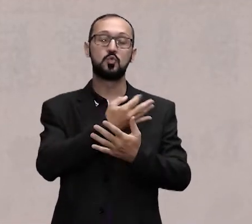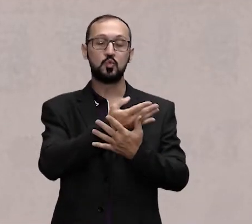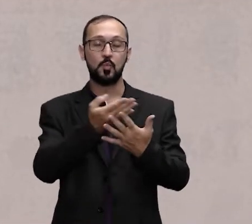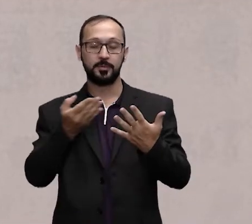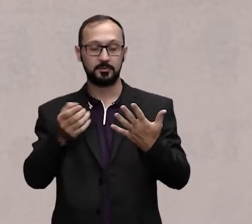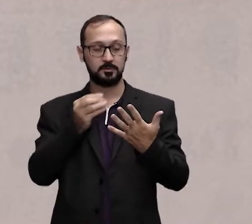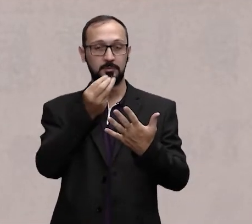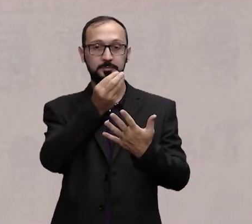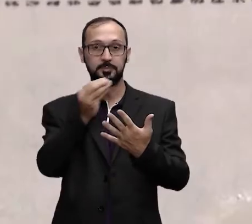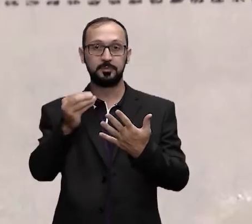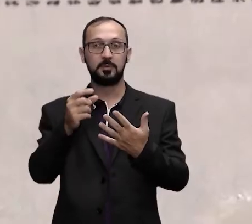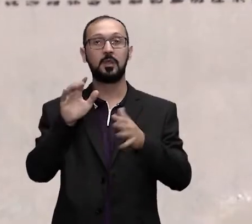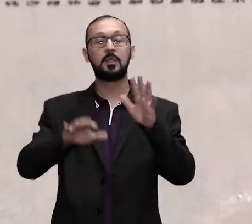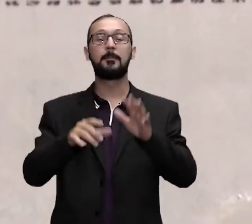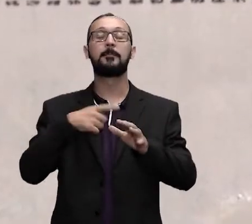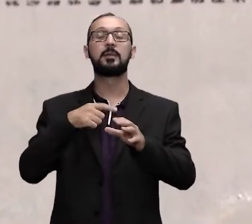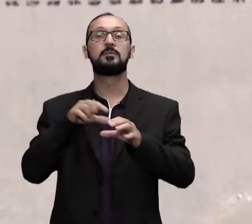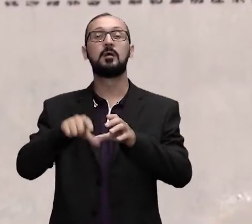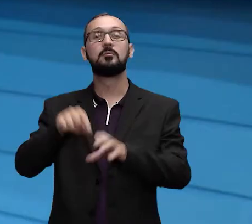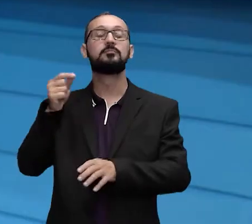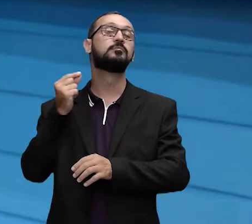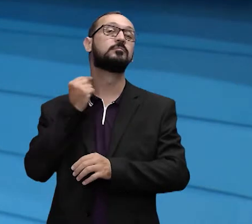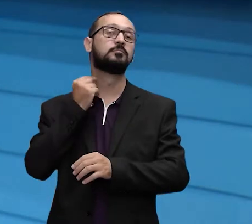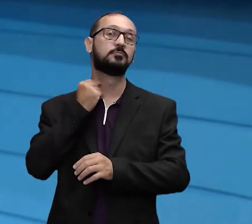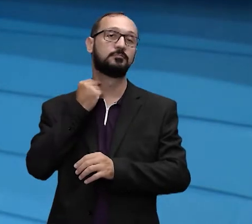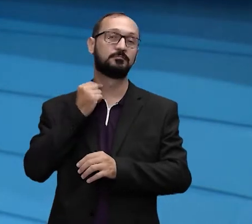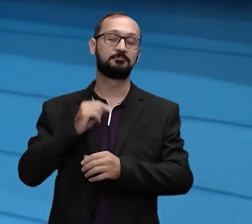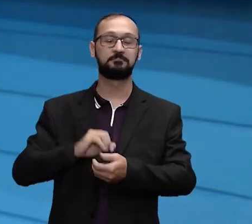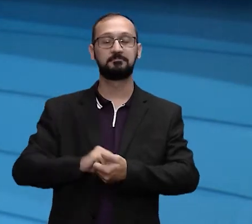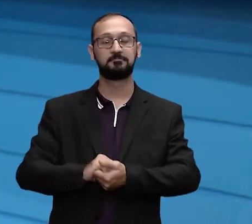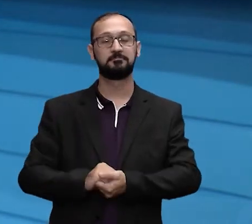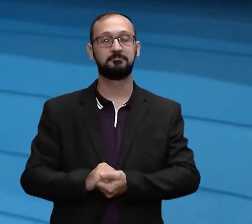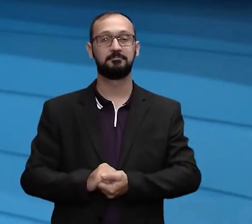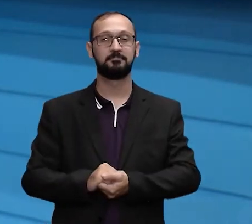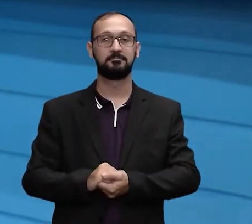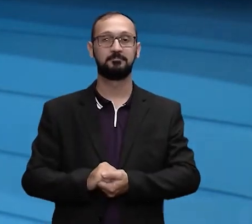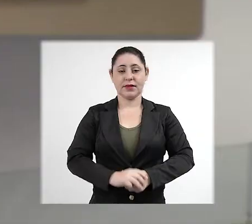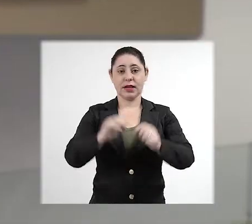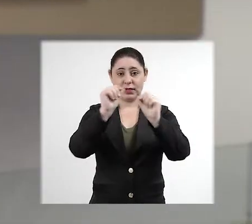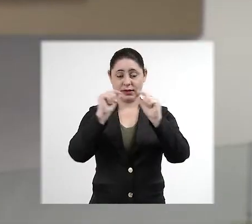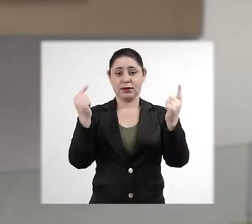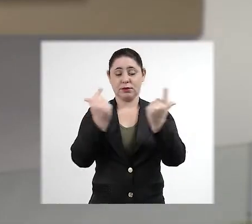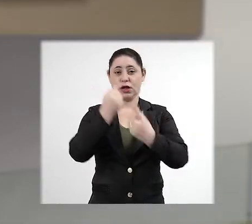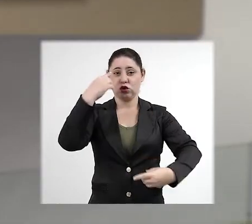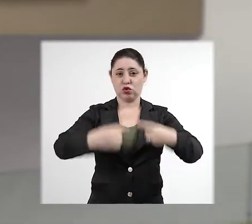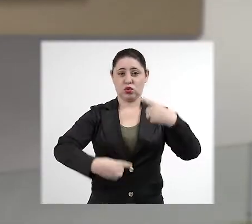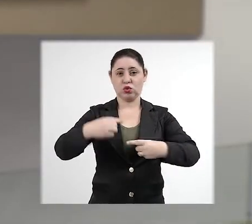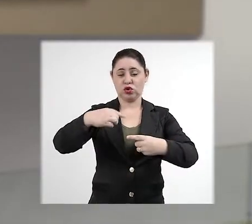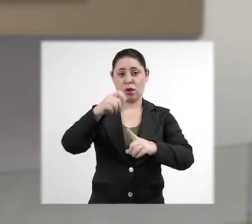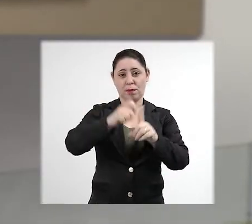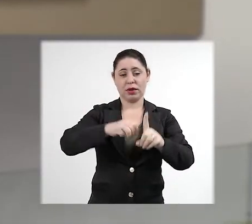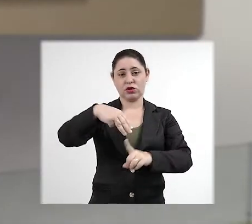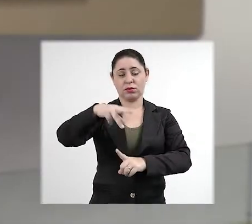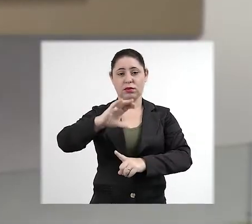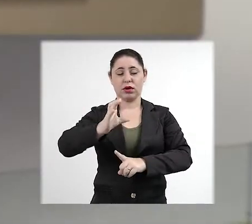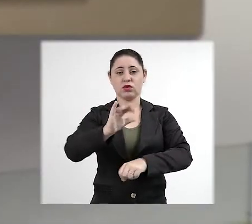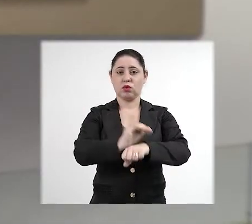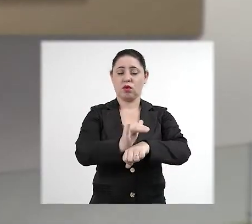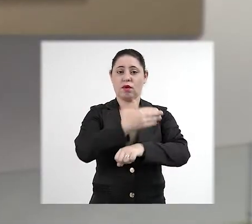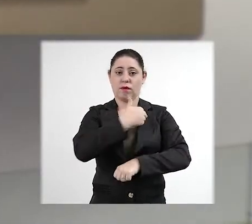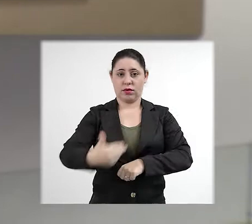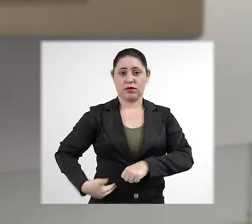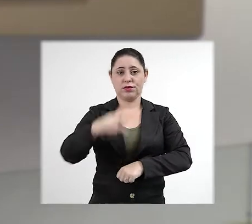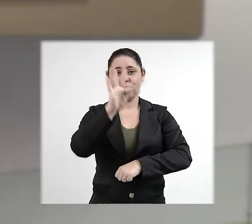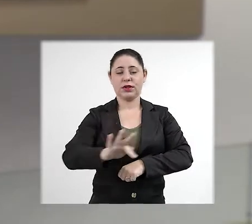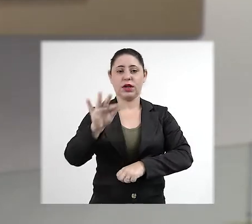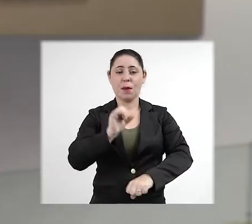e elas usam como base sorteios da Mega Sena. Kleber Claios, para o Jornal Parlamentar. A Assembleia debateu em março medida